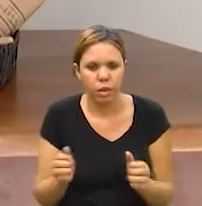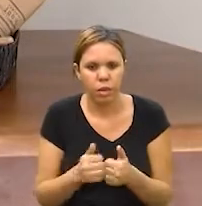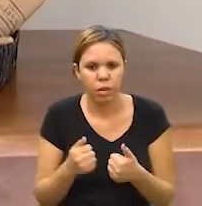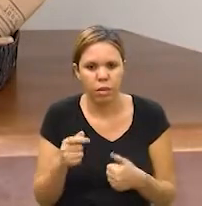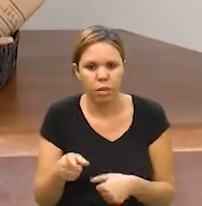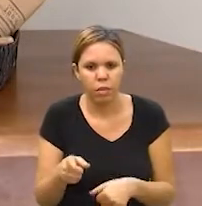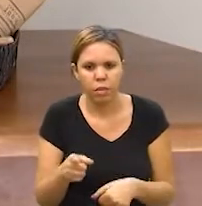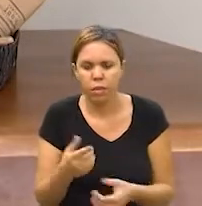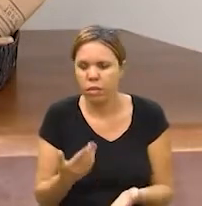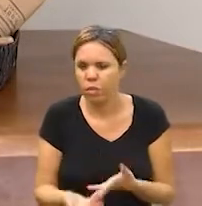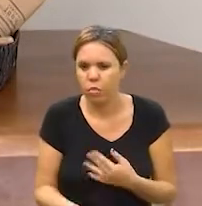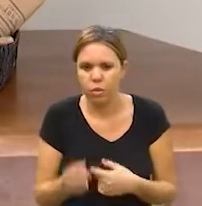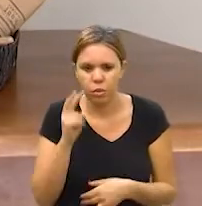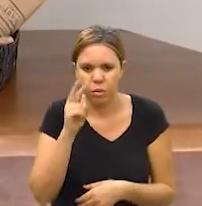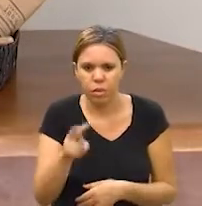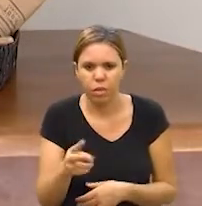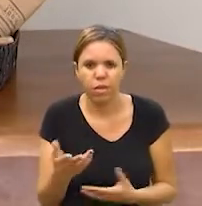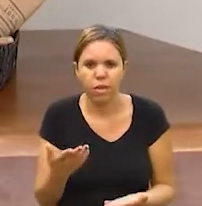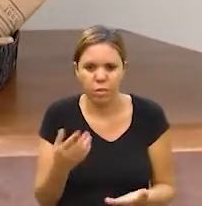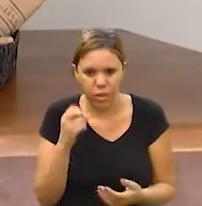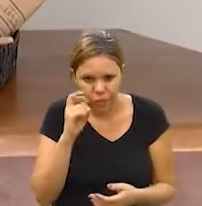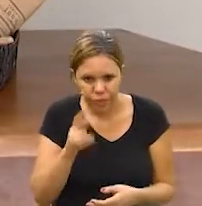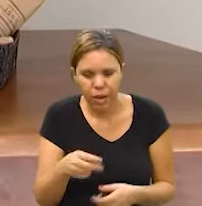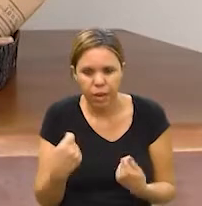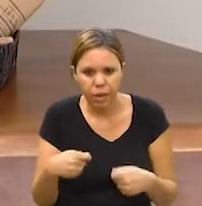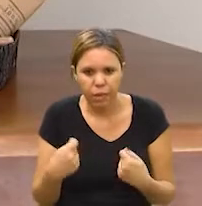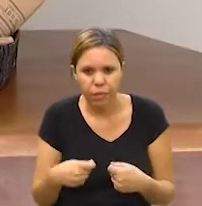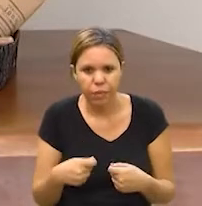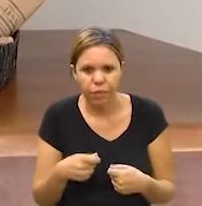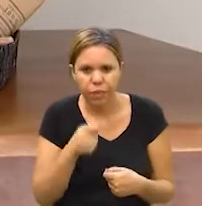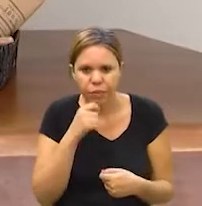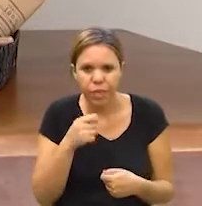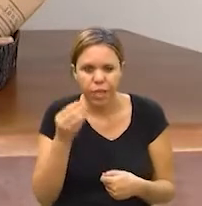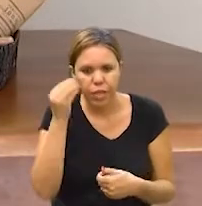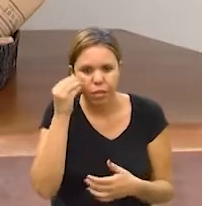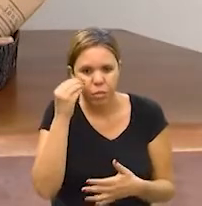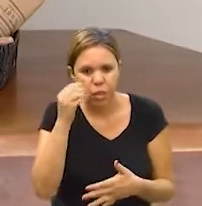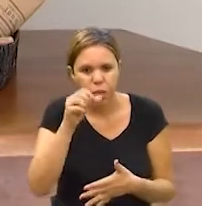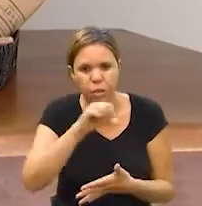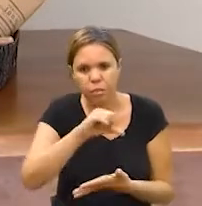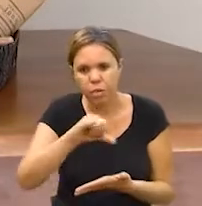então você não pode perder. A gente vai encerrando, porque eu ainda tenho que, né? Eu vou experimentar